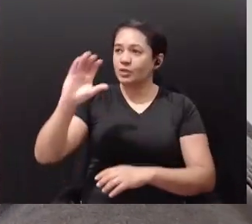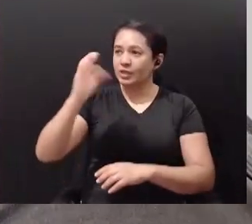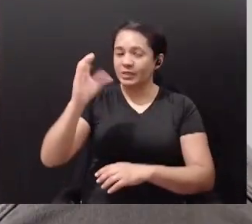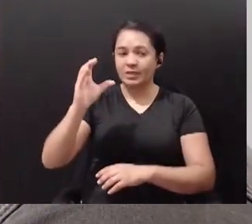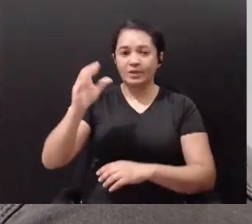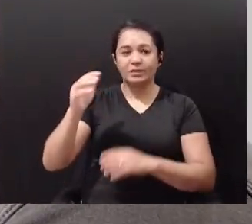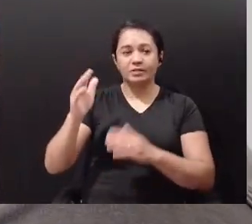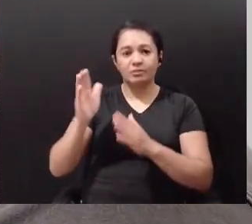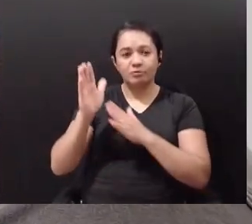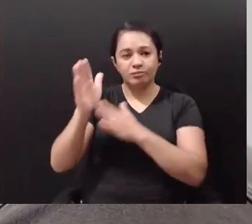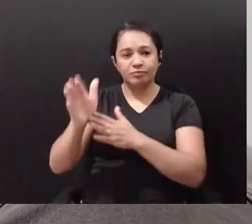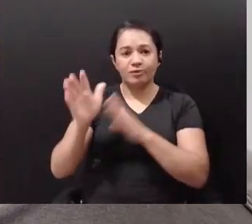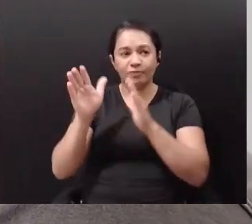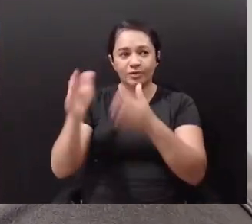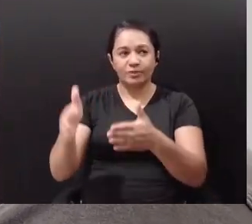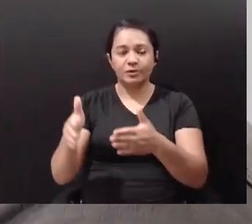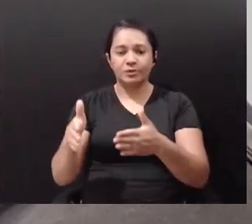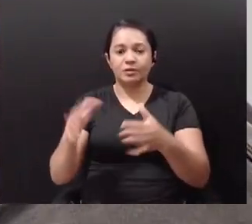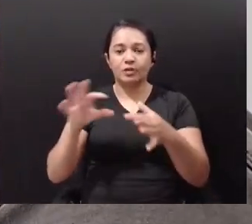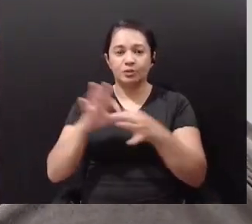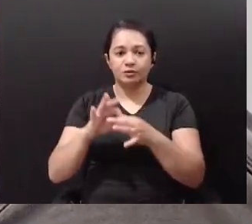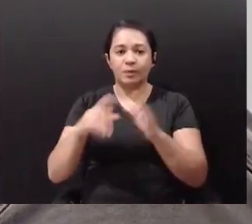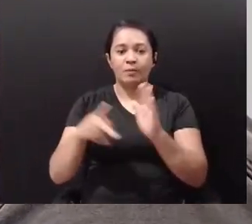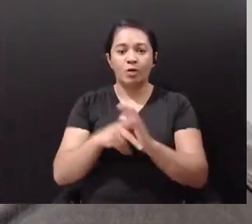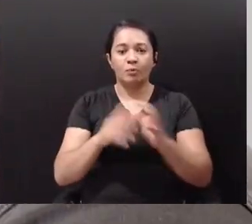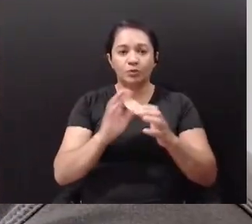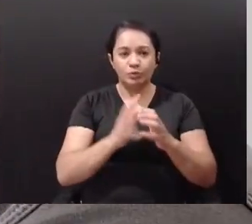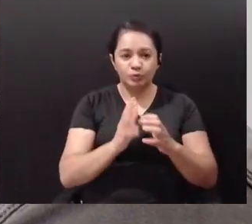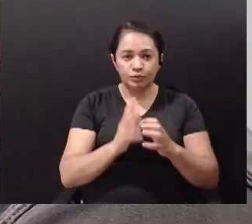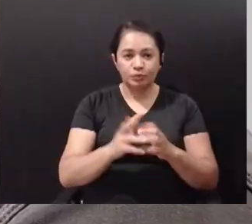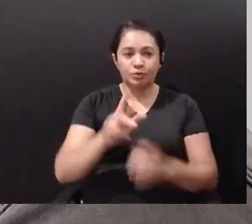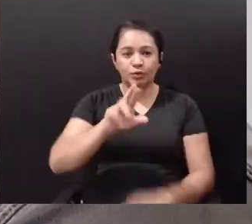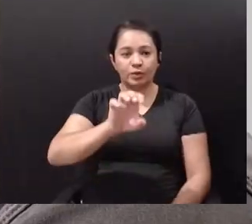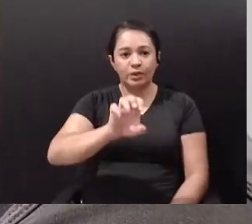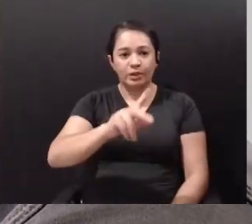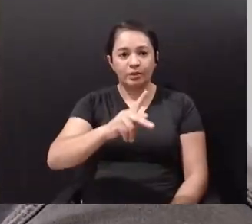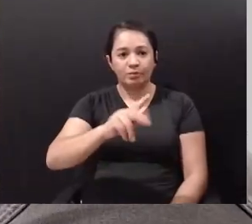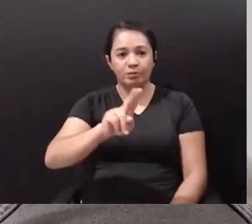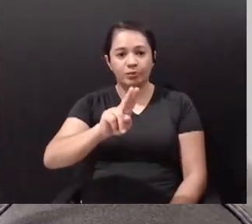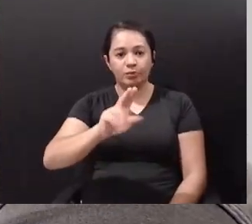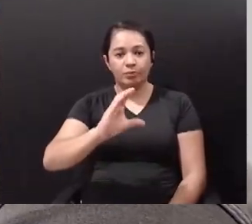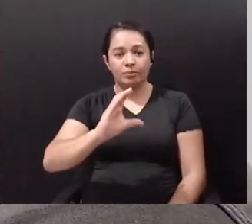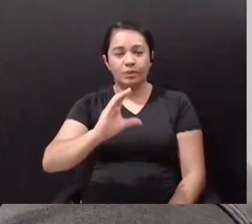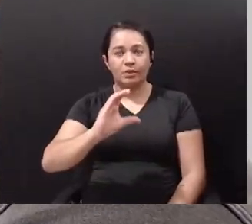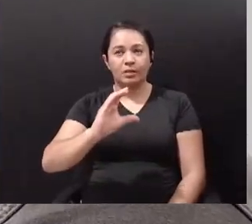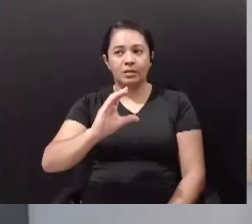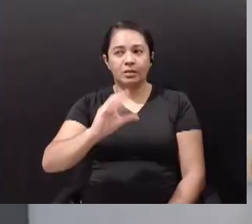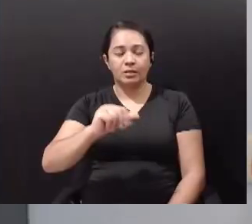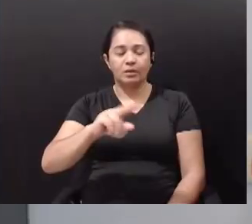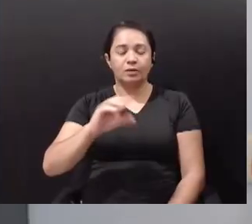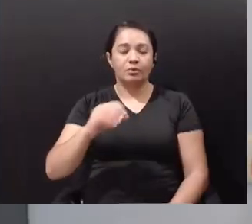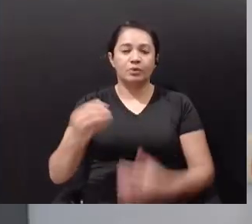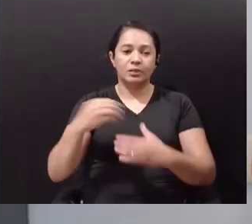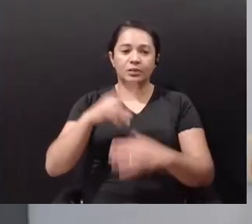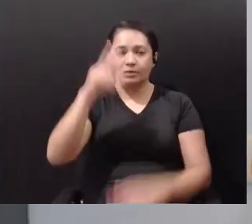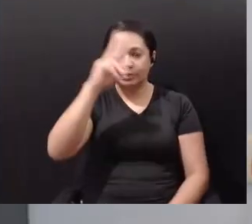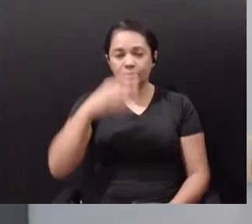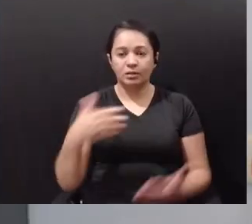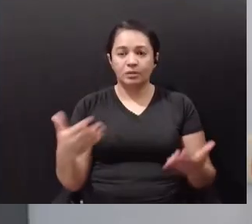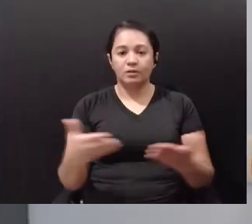a essa questão do republicanismo, né, dentro, enfim, da história, das discussões da história mais recente.